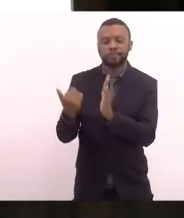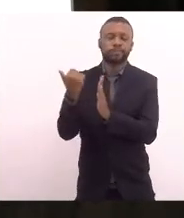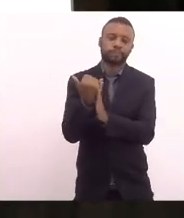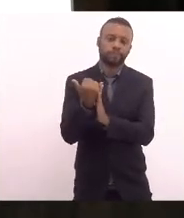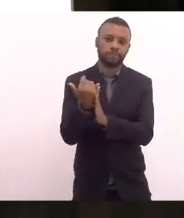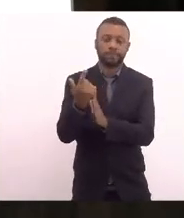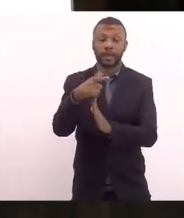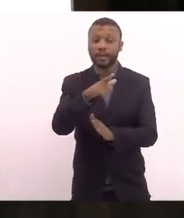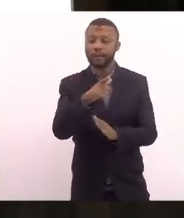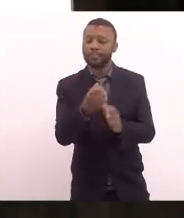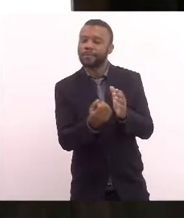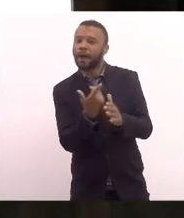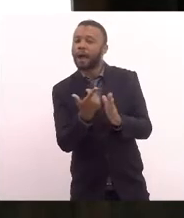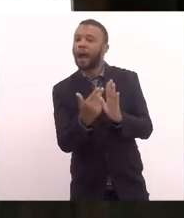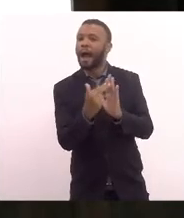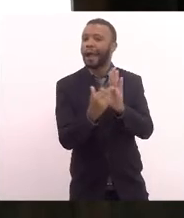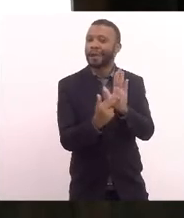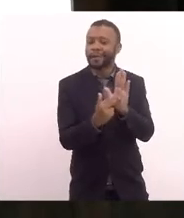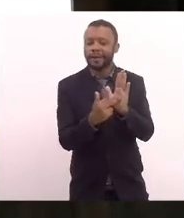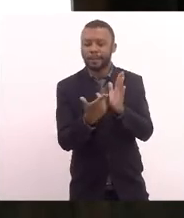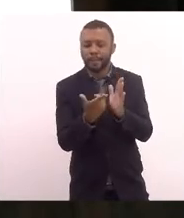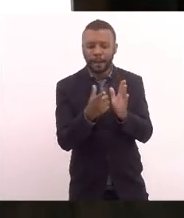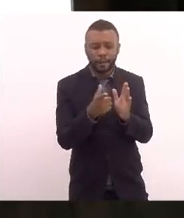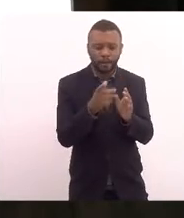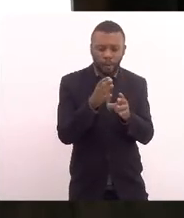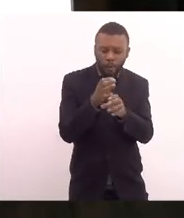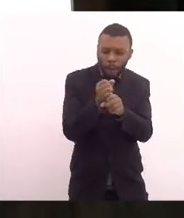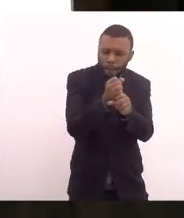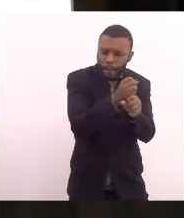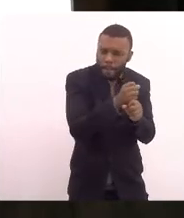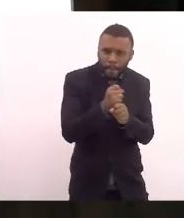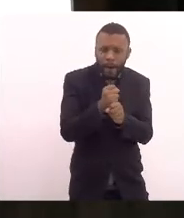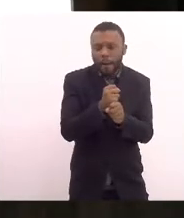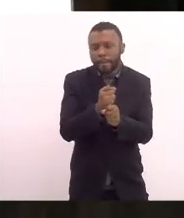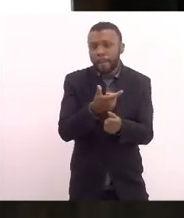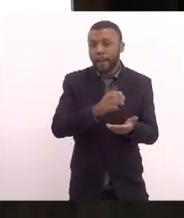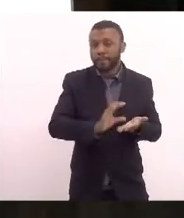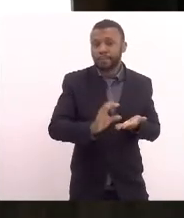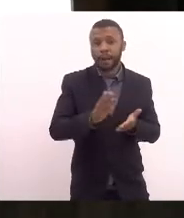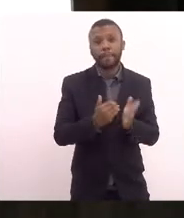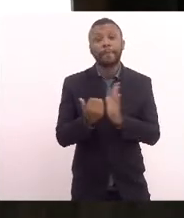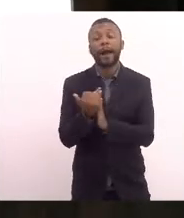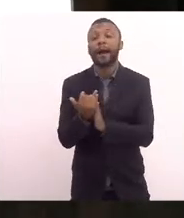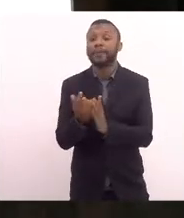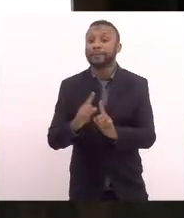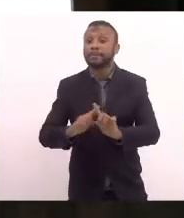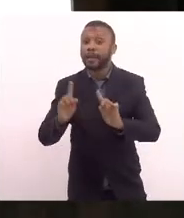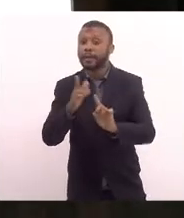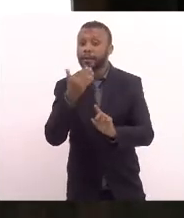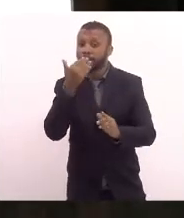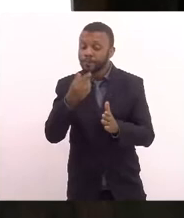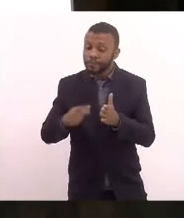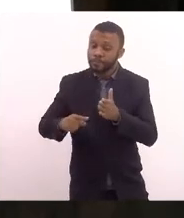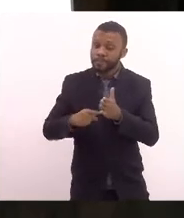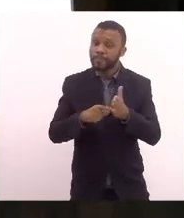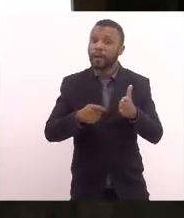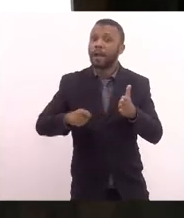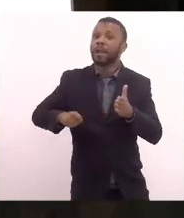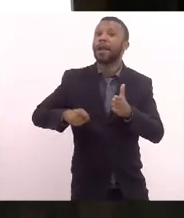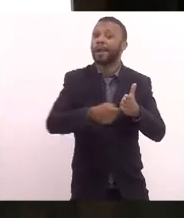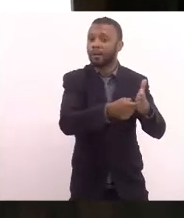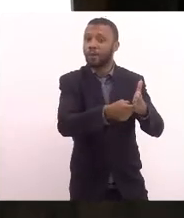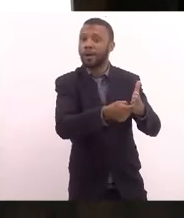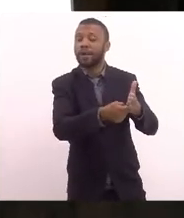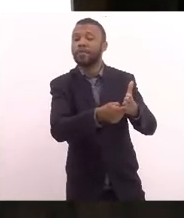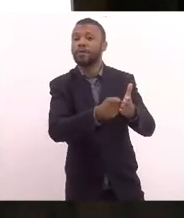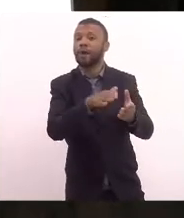a regrinha de 3 para pagar mais. Só que eles recorreram ao Supremo Tribunal Federal. E nós